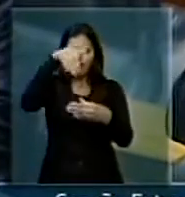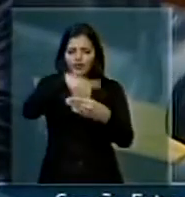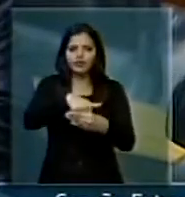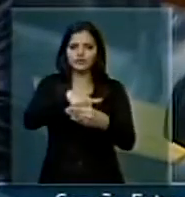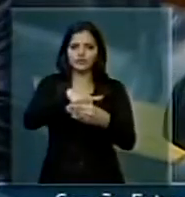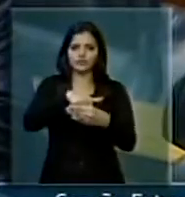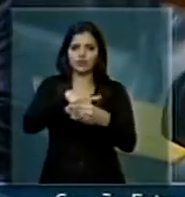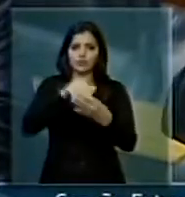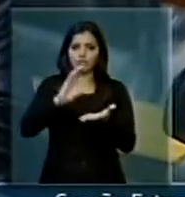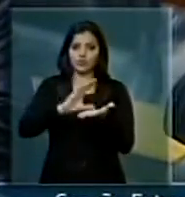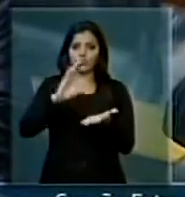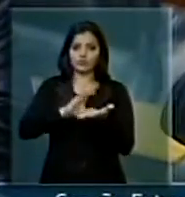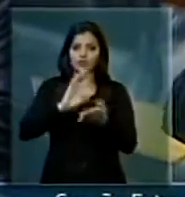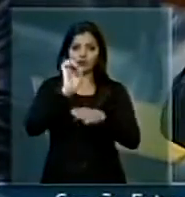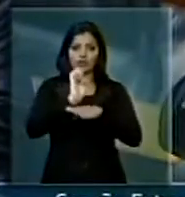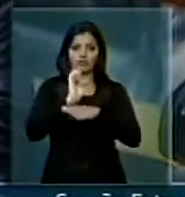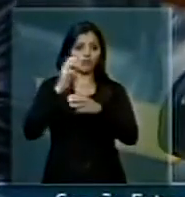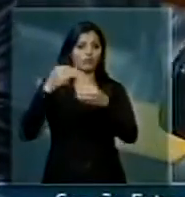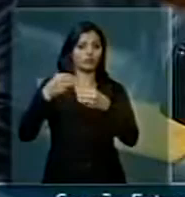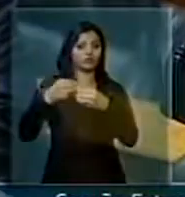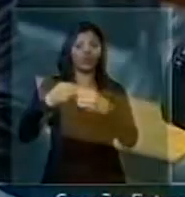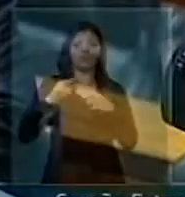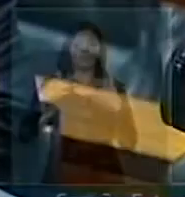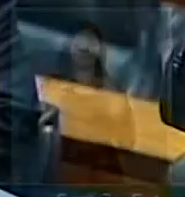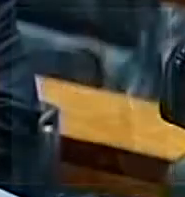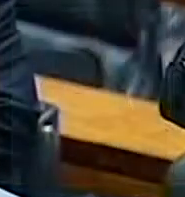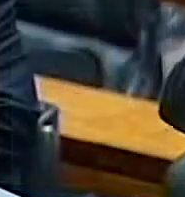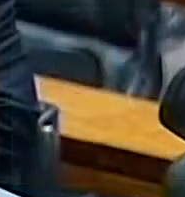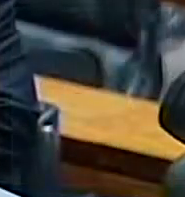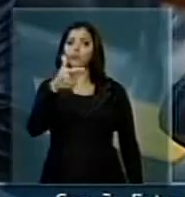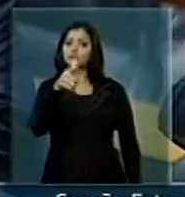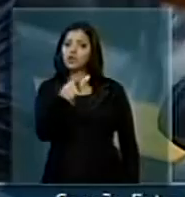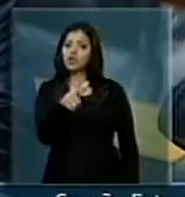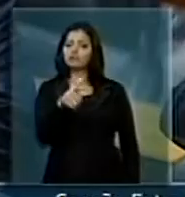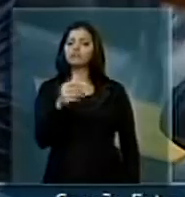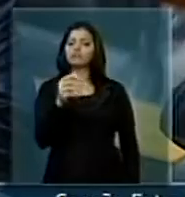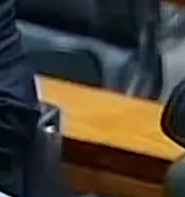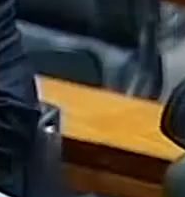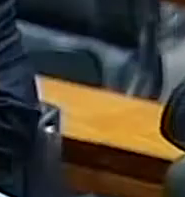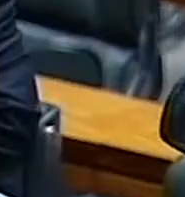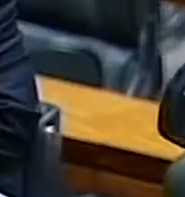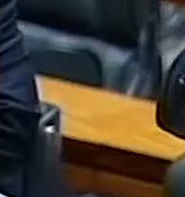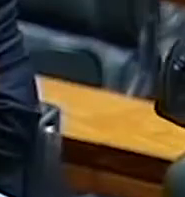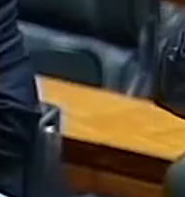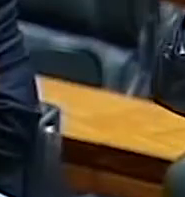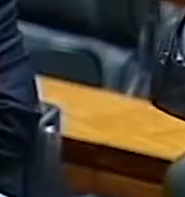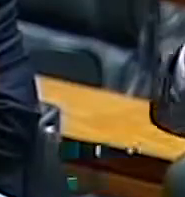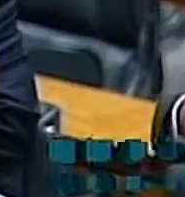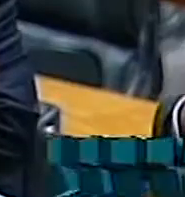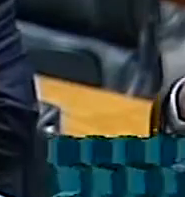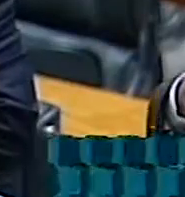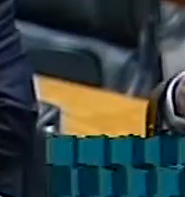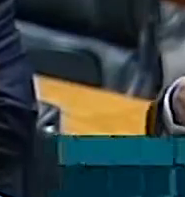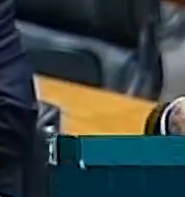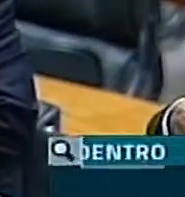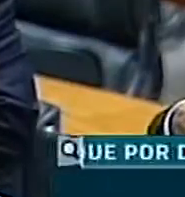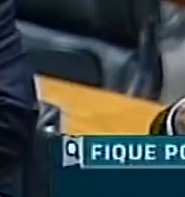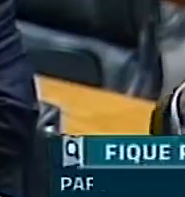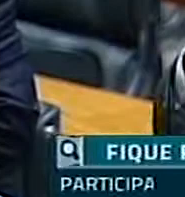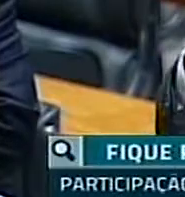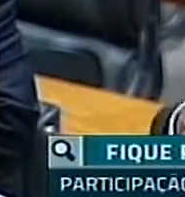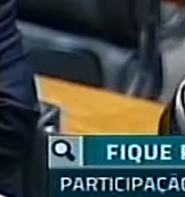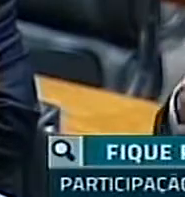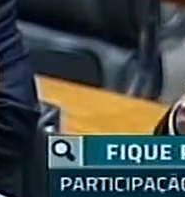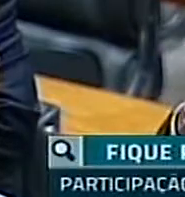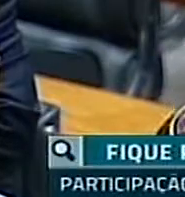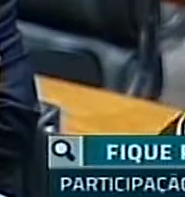eleição para o Conselho estadual e municipal, e não do federal. Seria importante que Vossa Excelência explicitasse